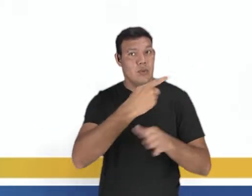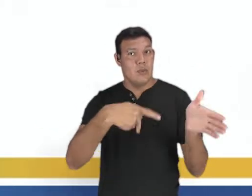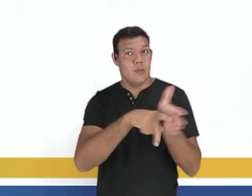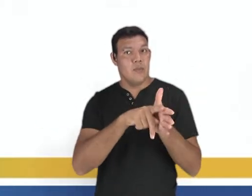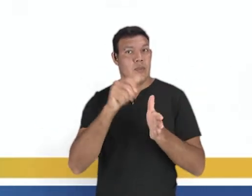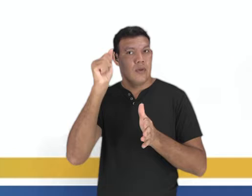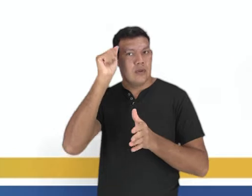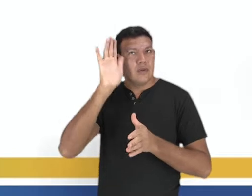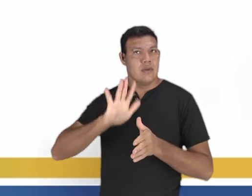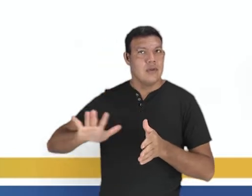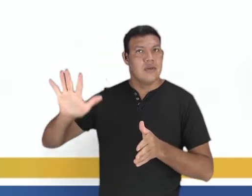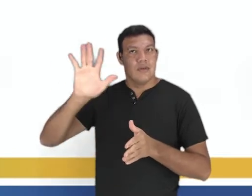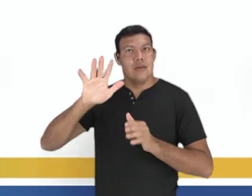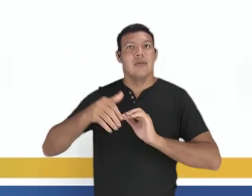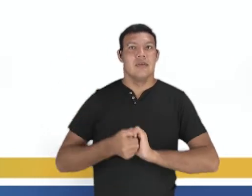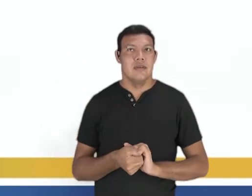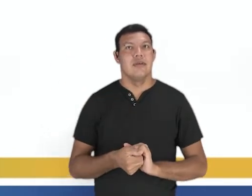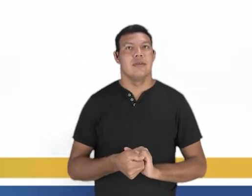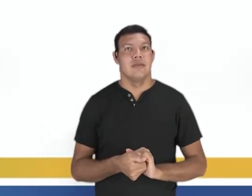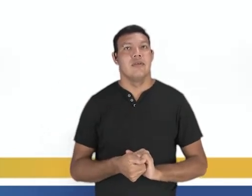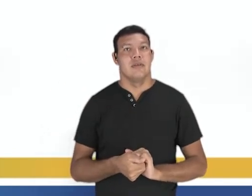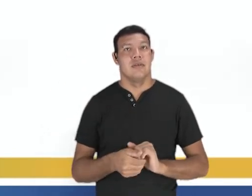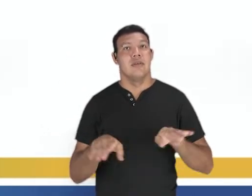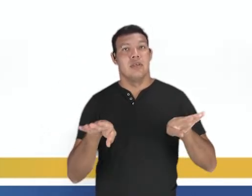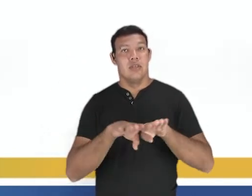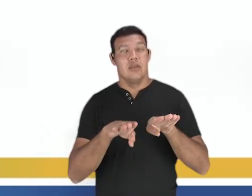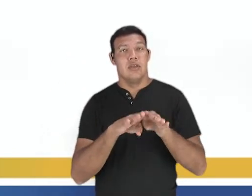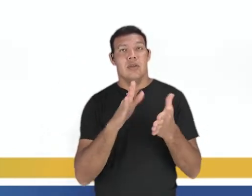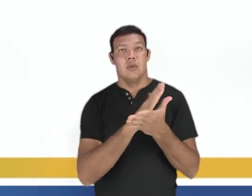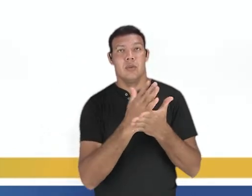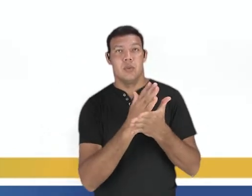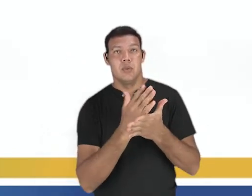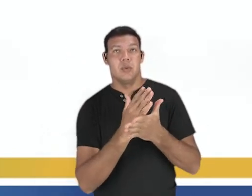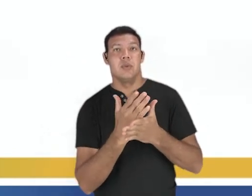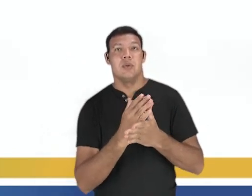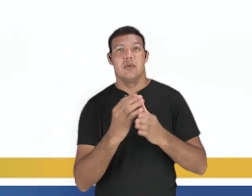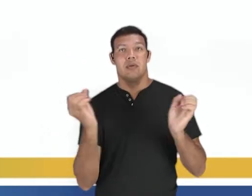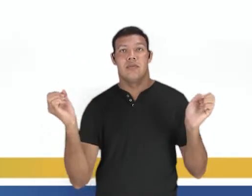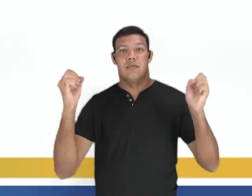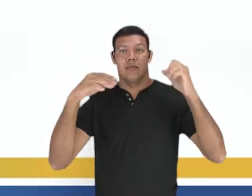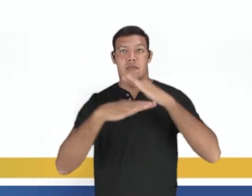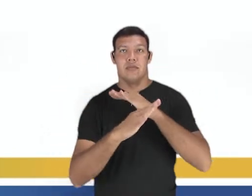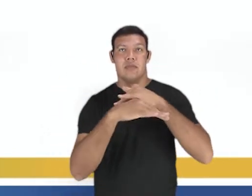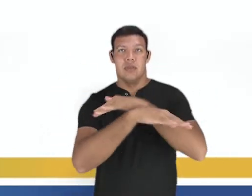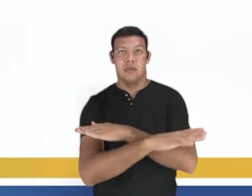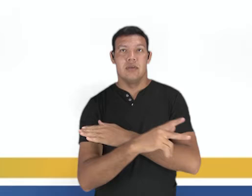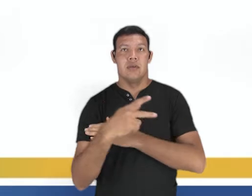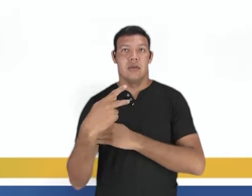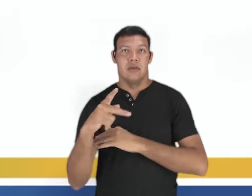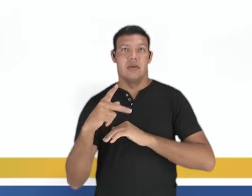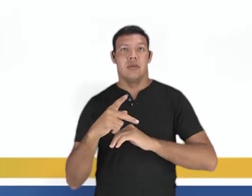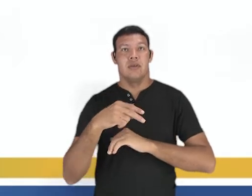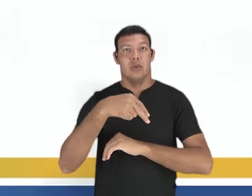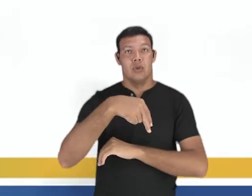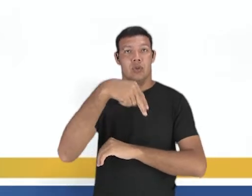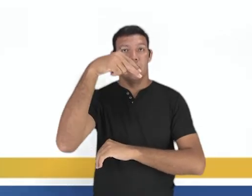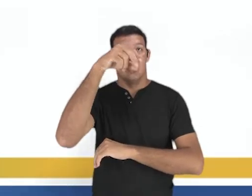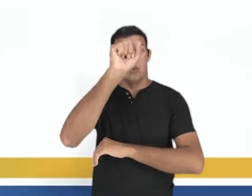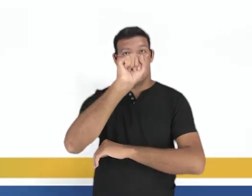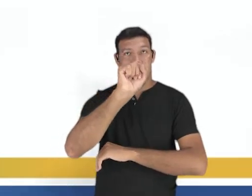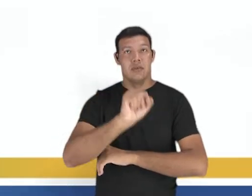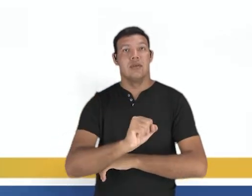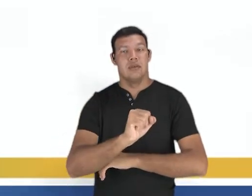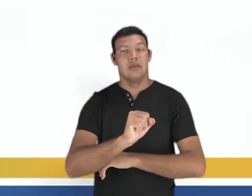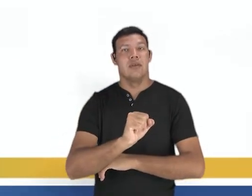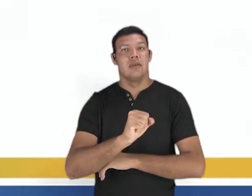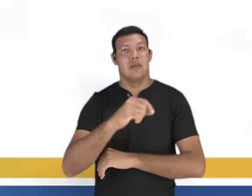Filipinas. Nos limites do Oceano Pacífico, que vai de norte, sul, vai desde o Cazaquistão na Ásia Central até a